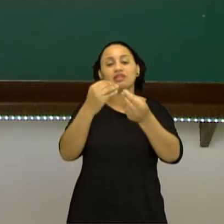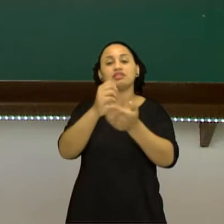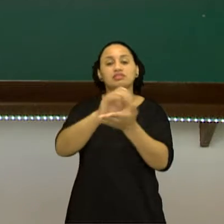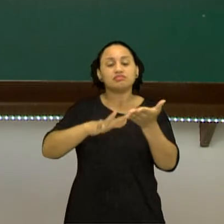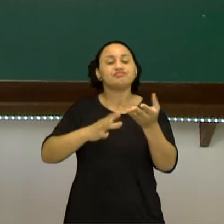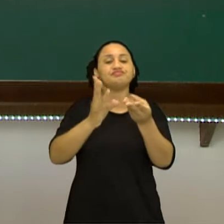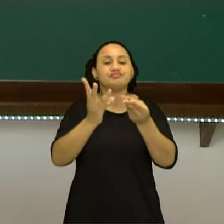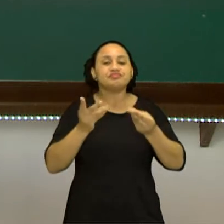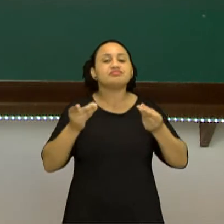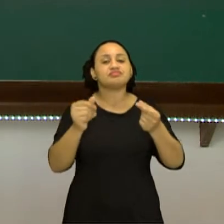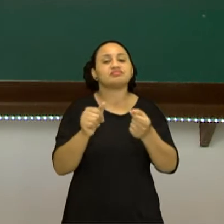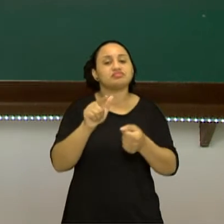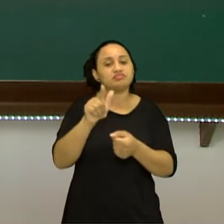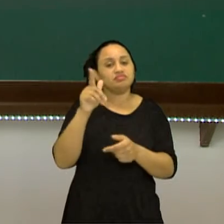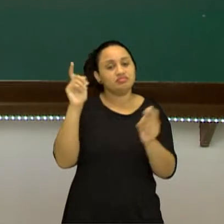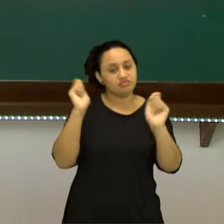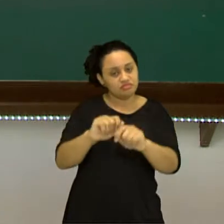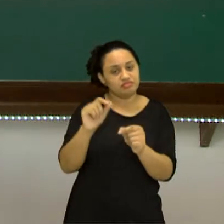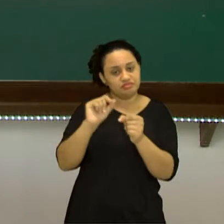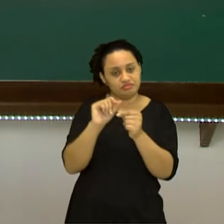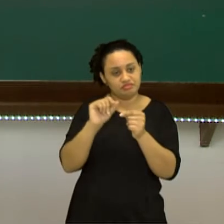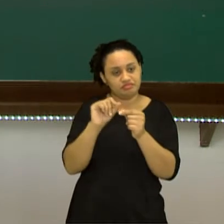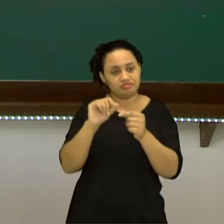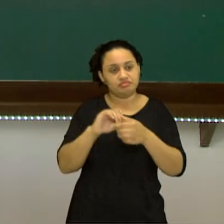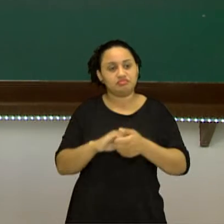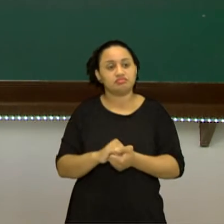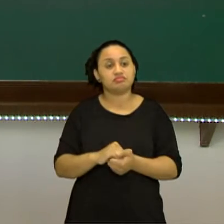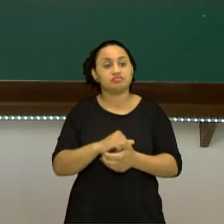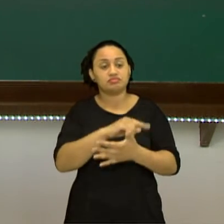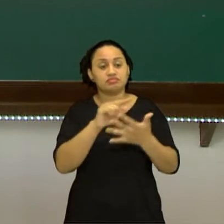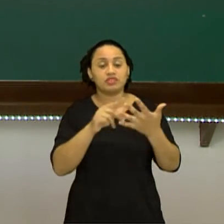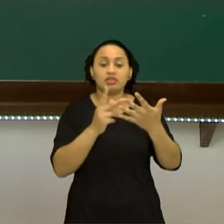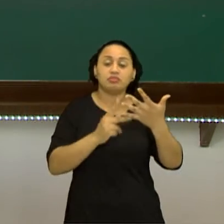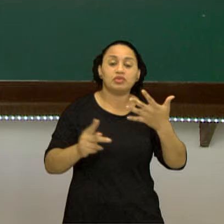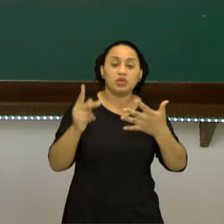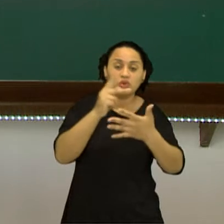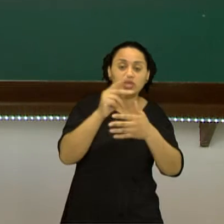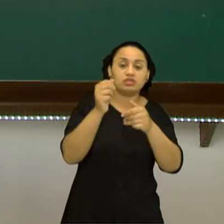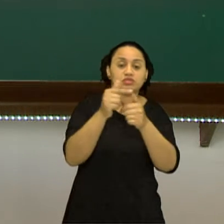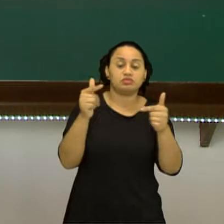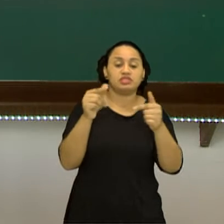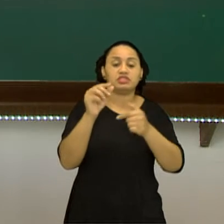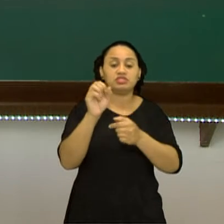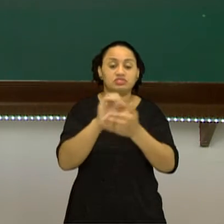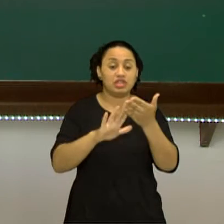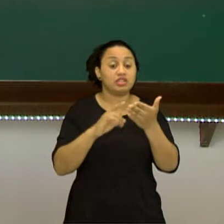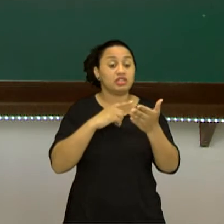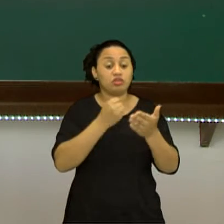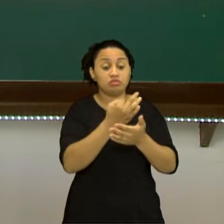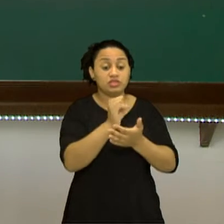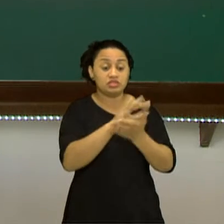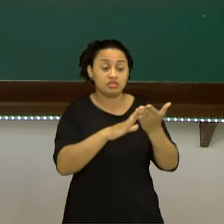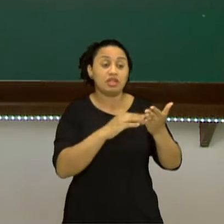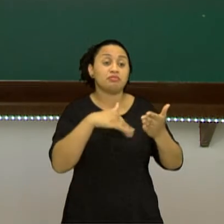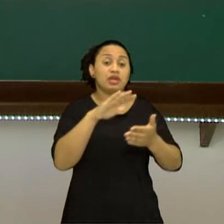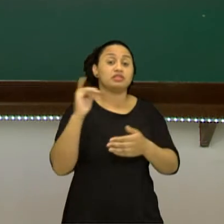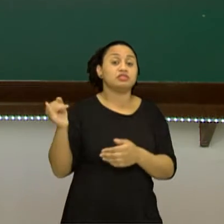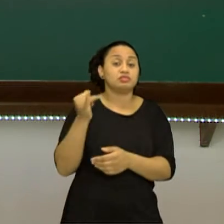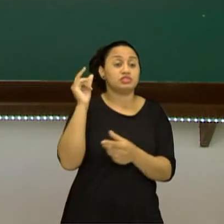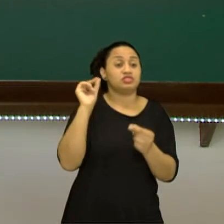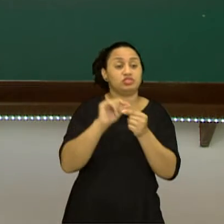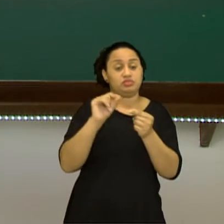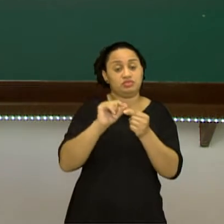que você é capaz de entregar. Priorize tarefas. Algumas tarefas são mais importantes de serem feitas,